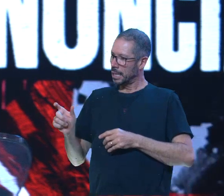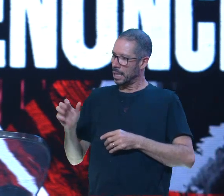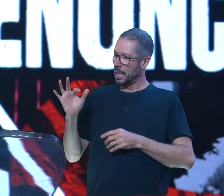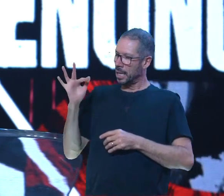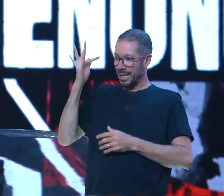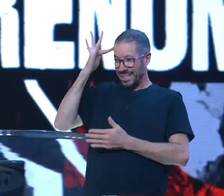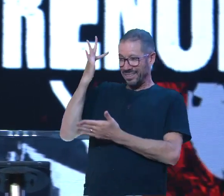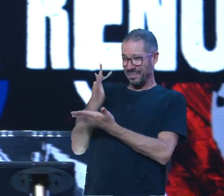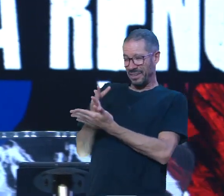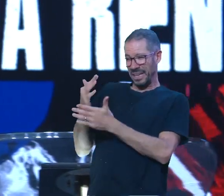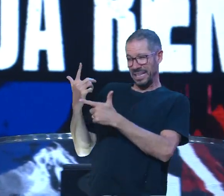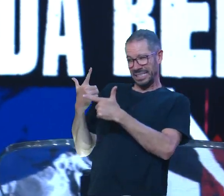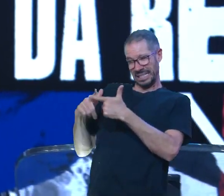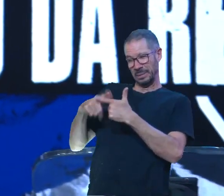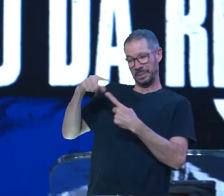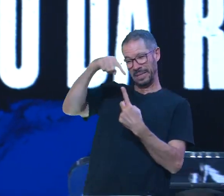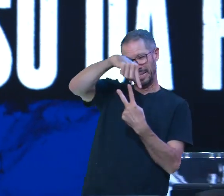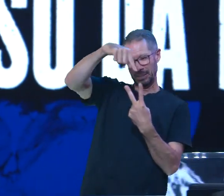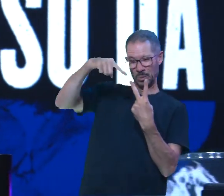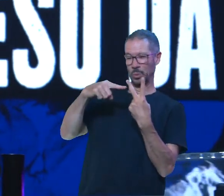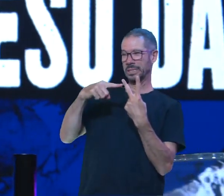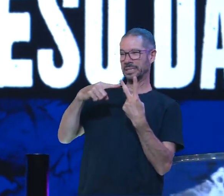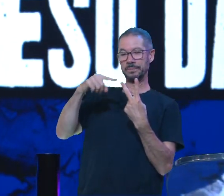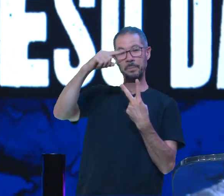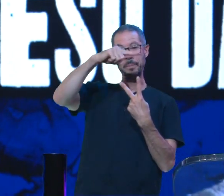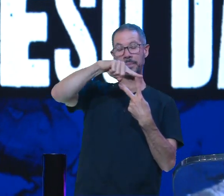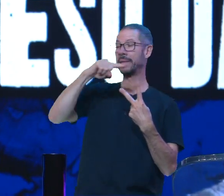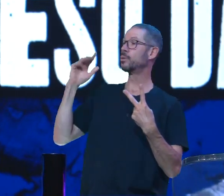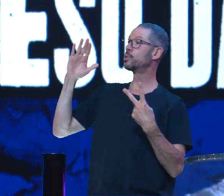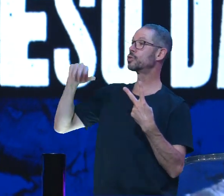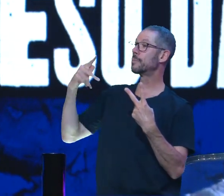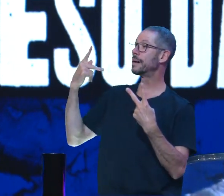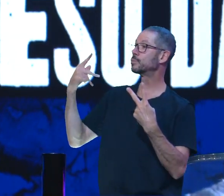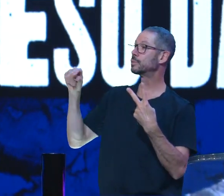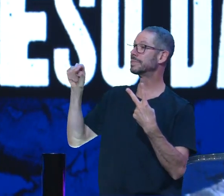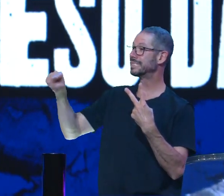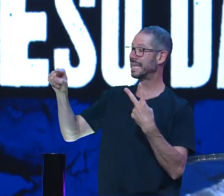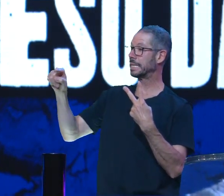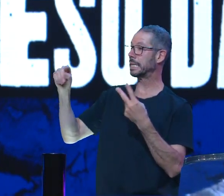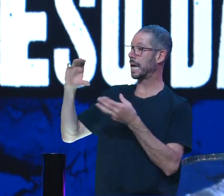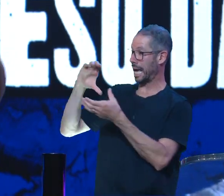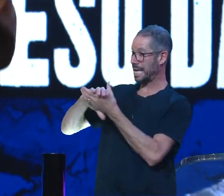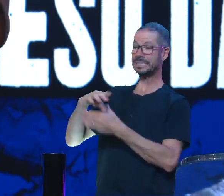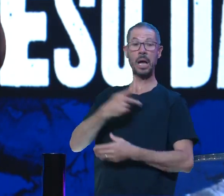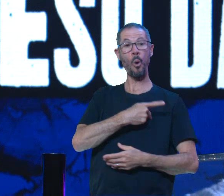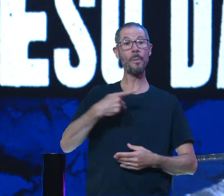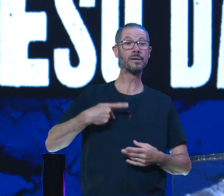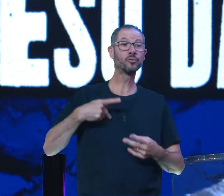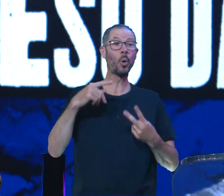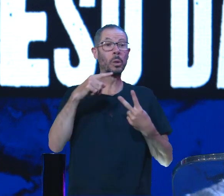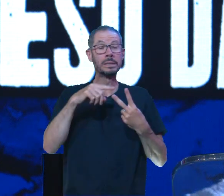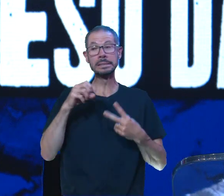com relação a 2 coisas. Primeiro, o chamado dela, e se ela devia casar com um pastor.